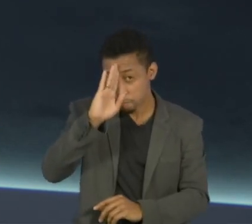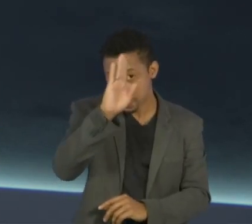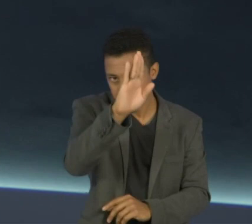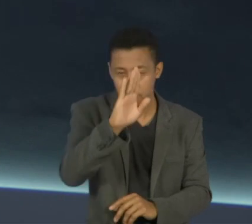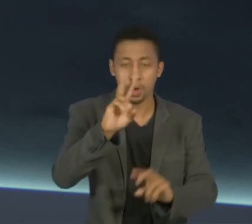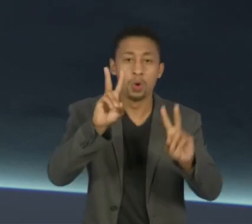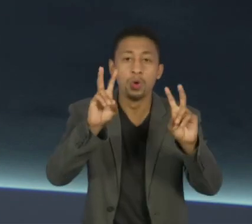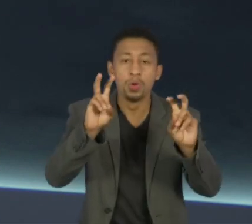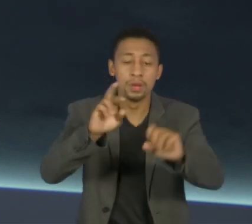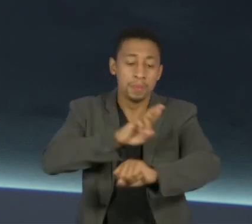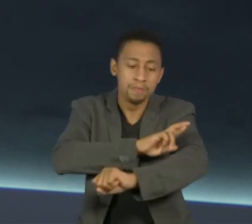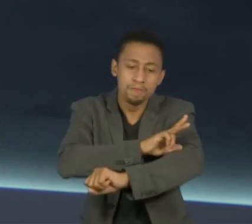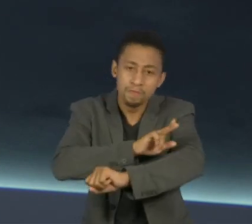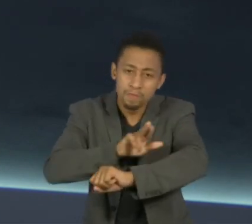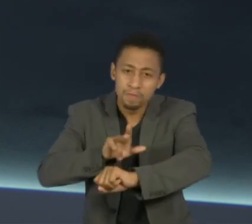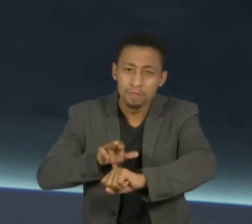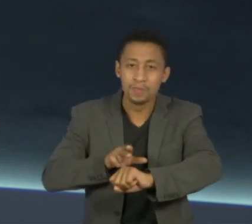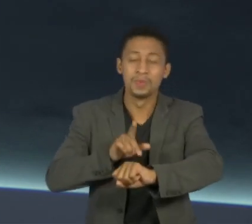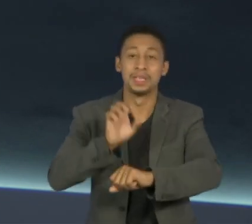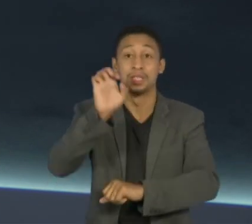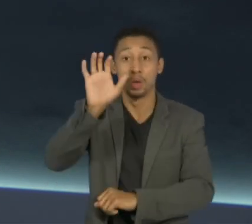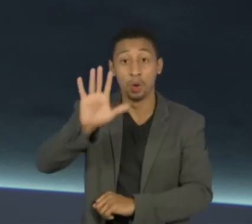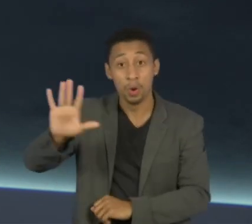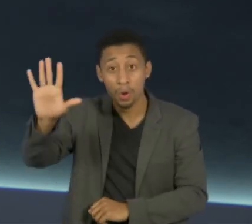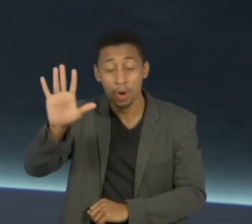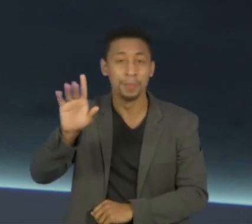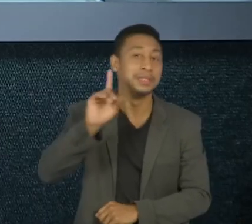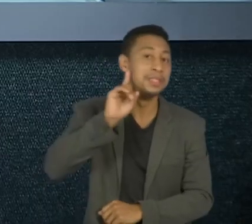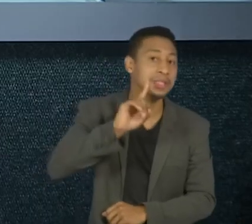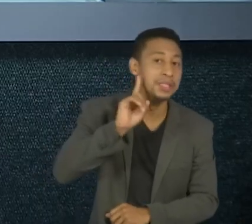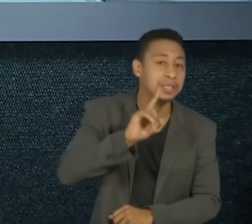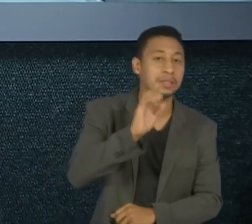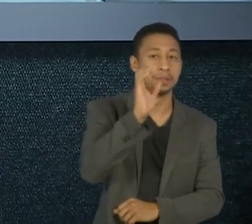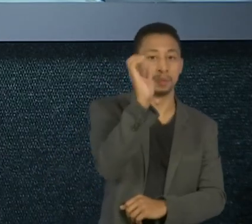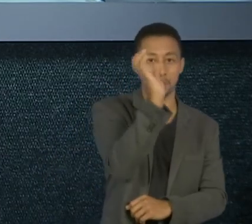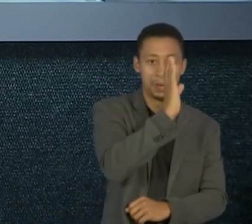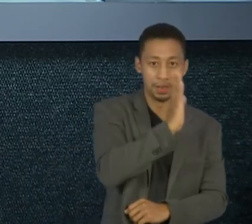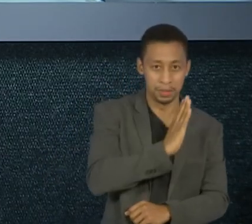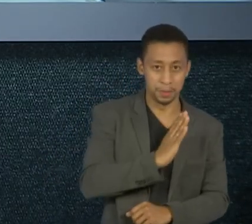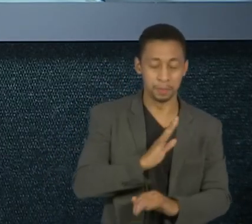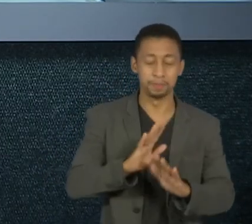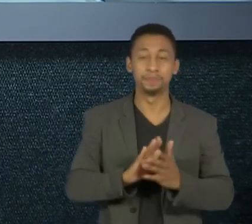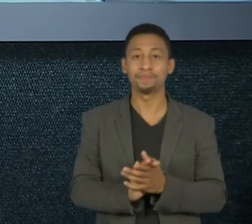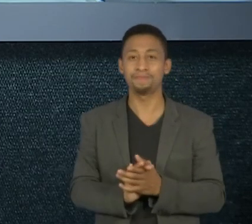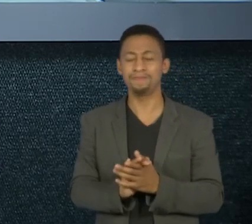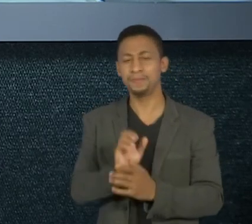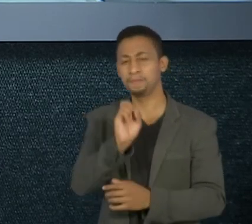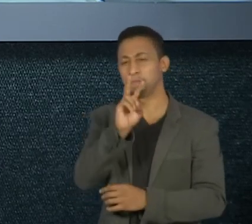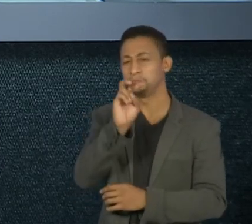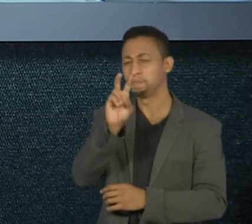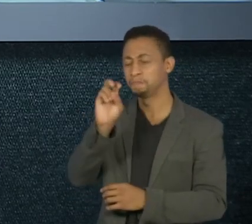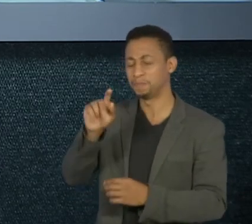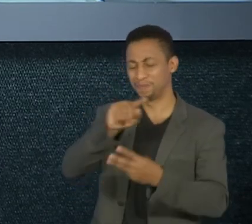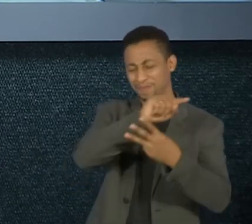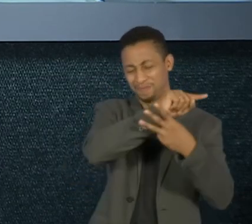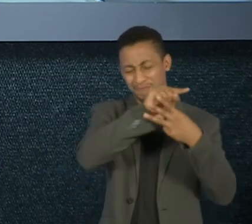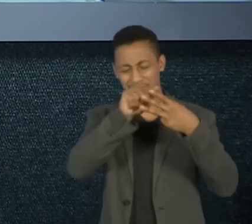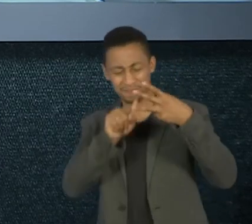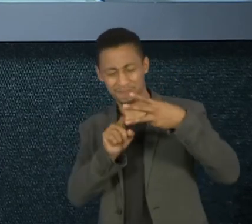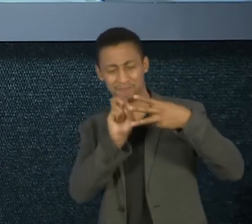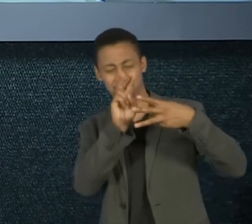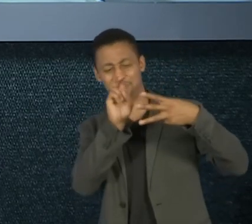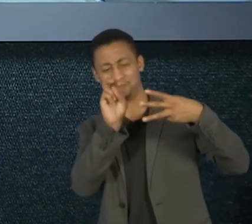raciais enfrentadas na Europa, nos Estados Unidos e aqui no Brasil? São três perspectivas perspectivas completamente diferentes. Eu sou muito feliz